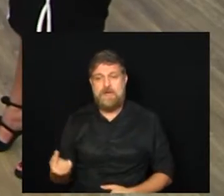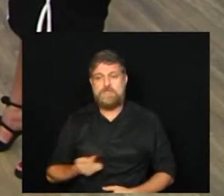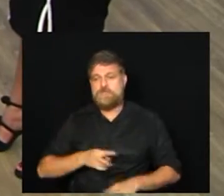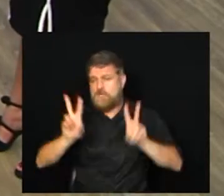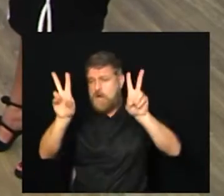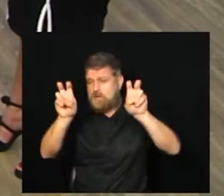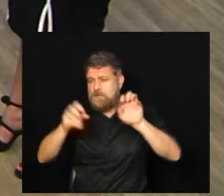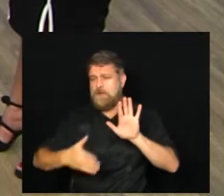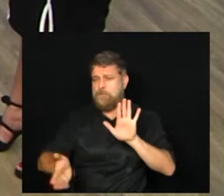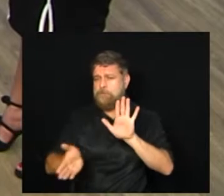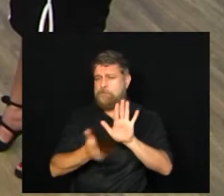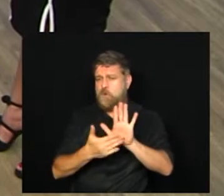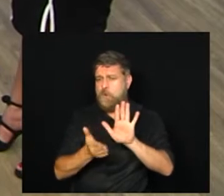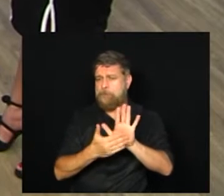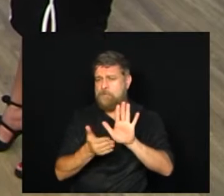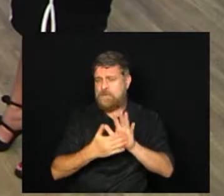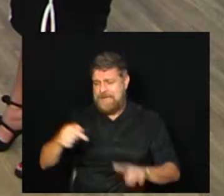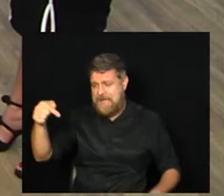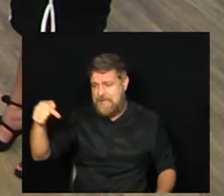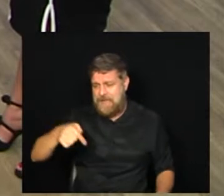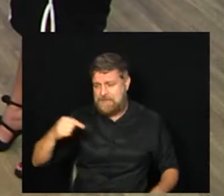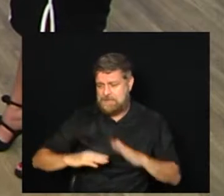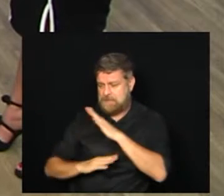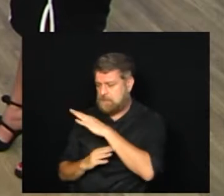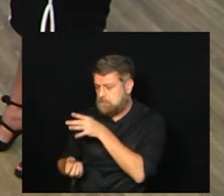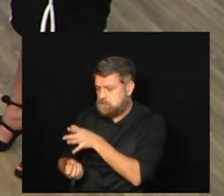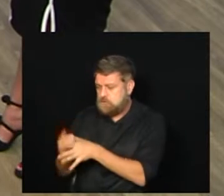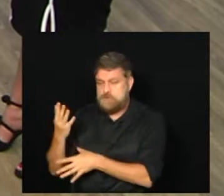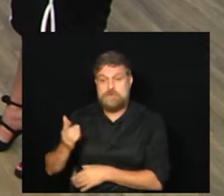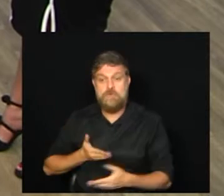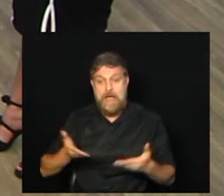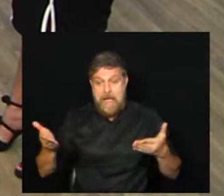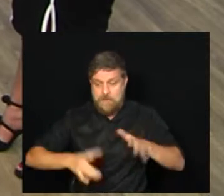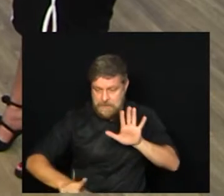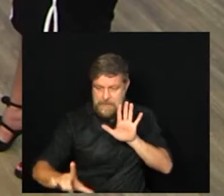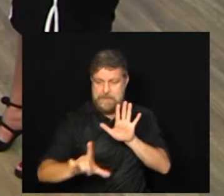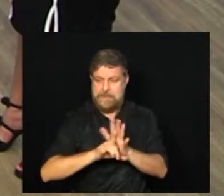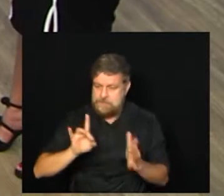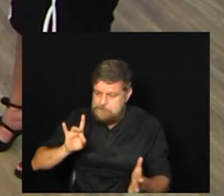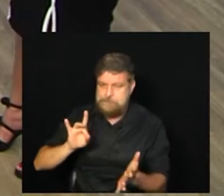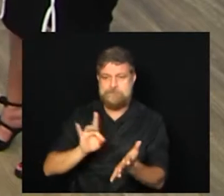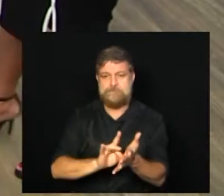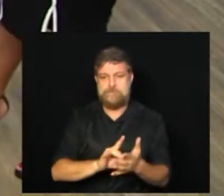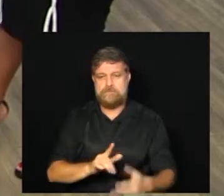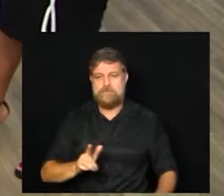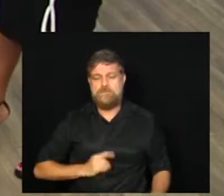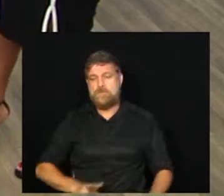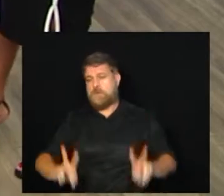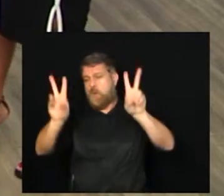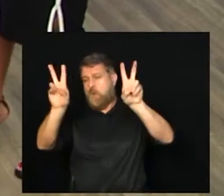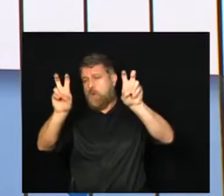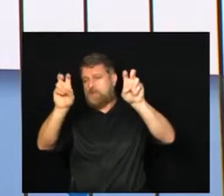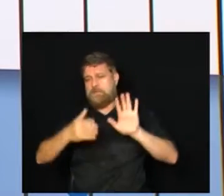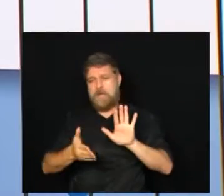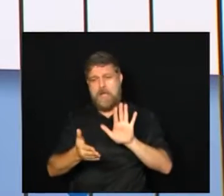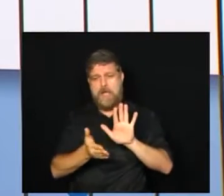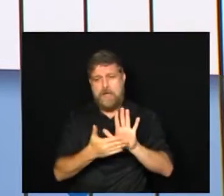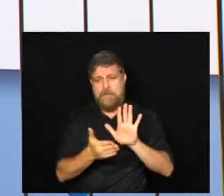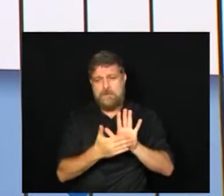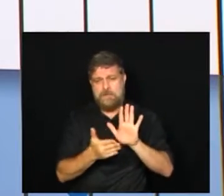uma proposta que surgiu aqui no Legislativo e que agora é lei. Isso mesmo, trata-se da proposta